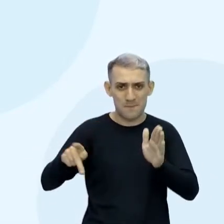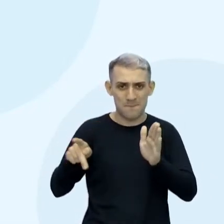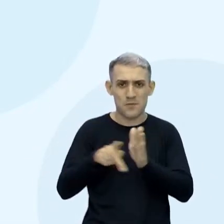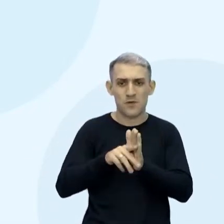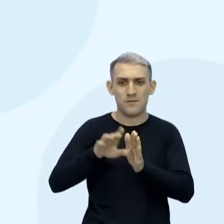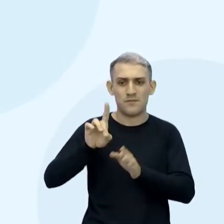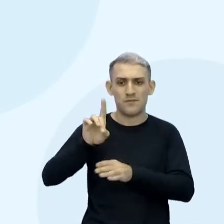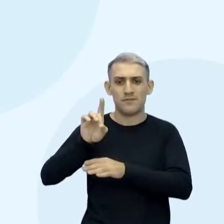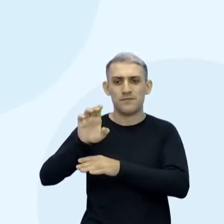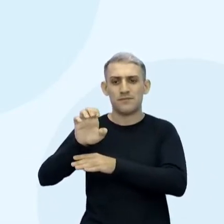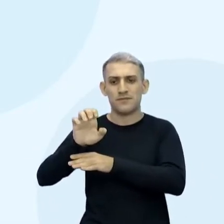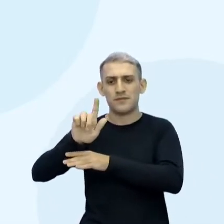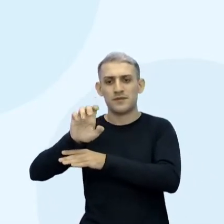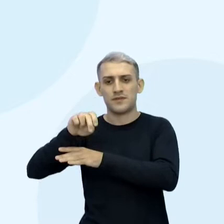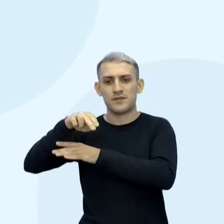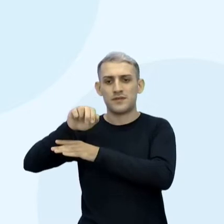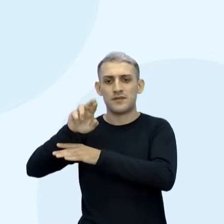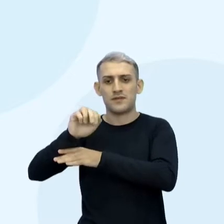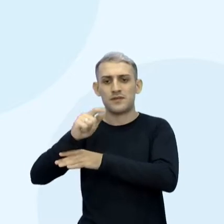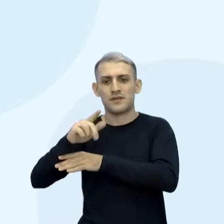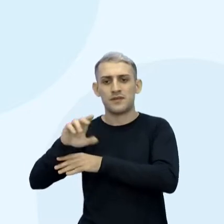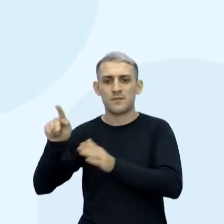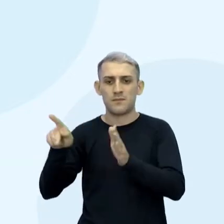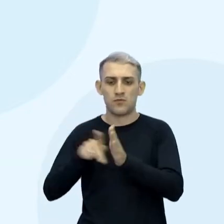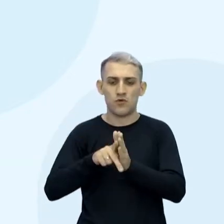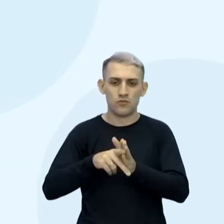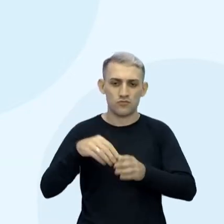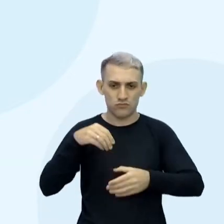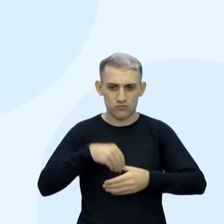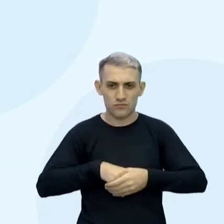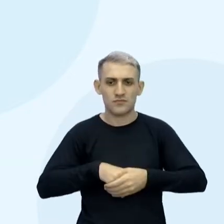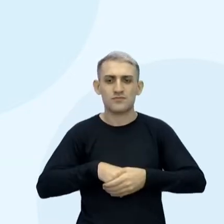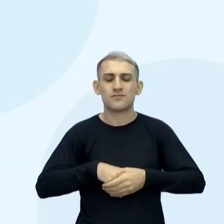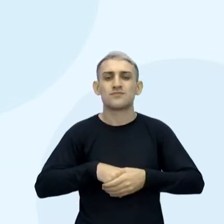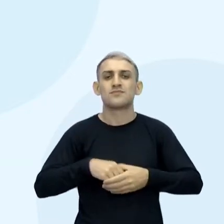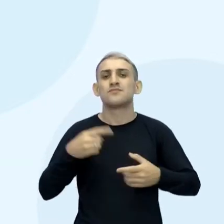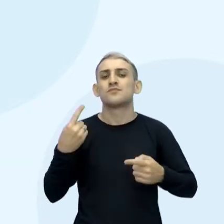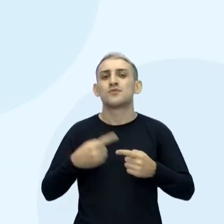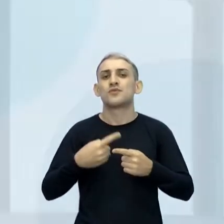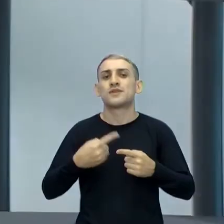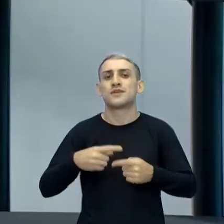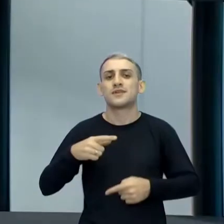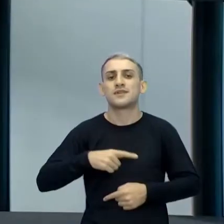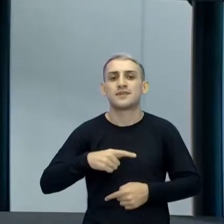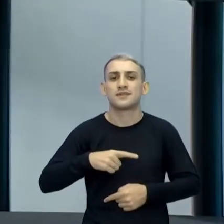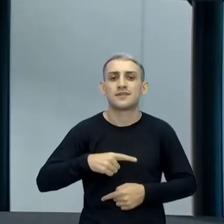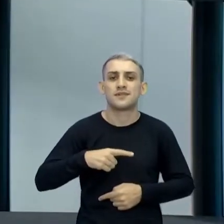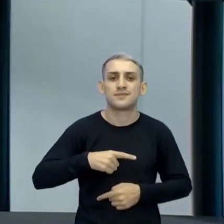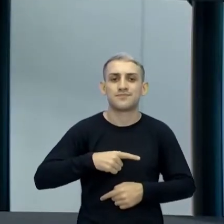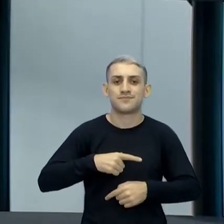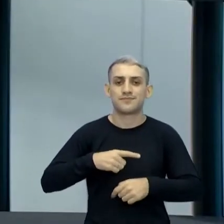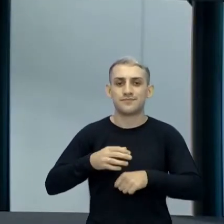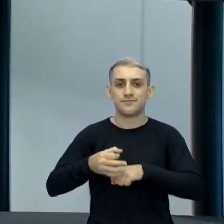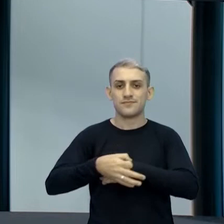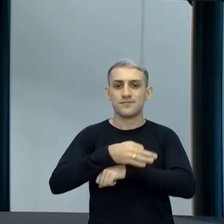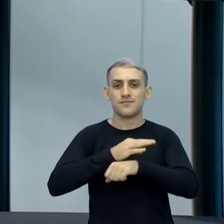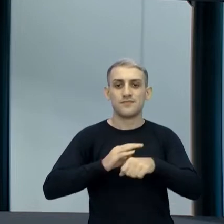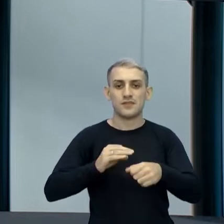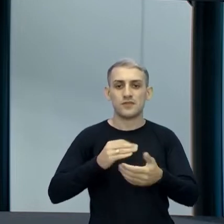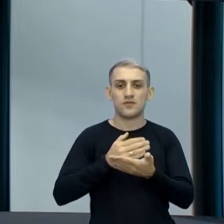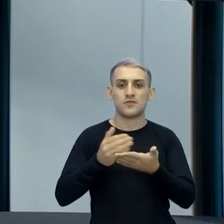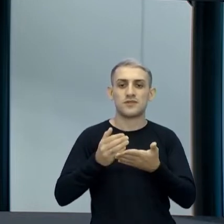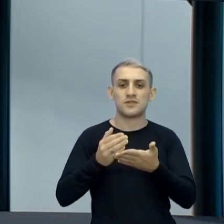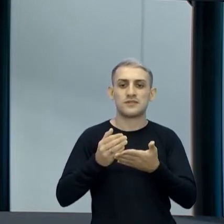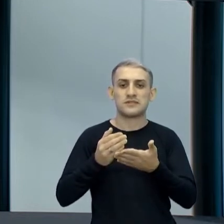degeneração da maior parte do nosso organismo. Nosso organismo, ele tem ali, ó, a célula vai